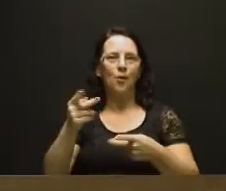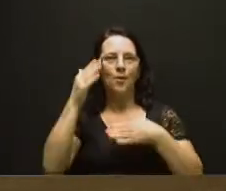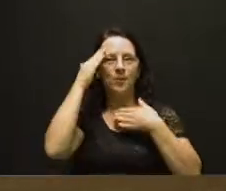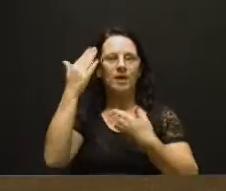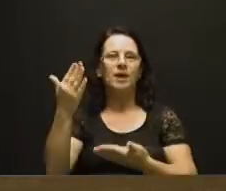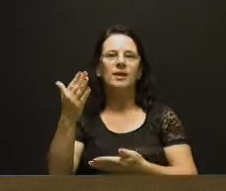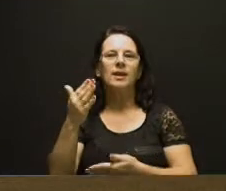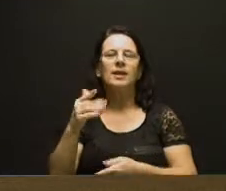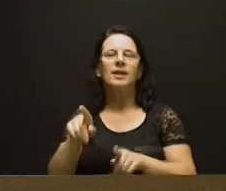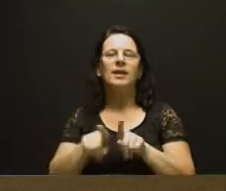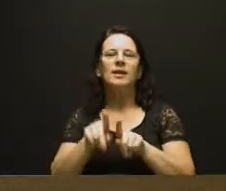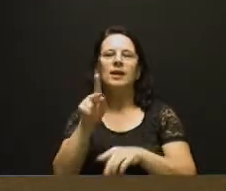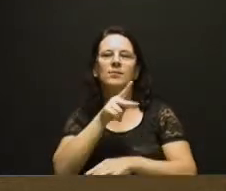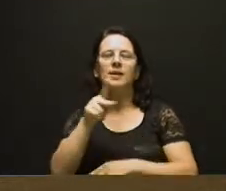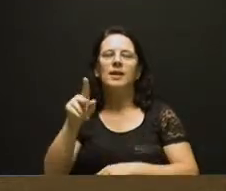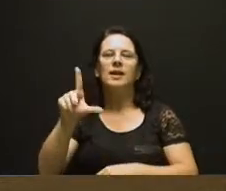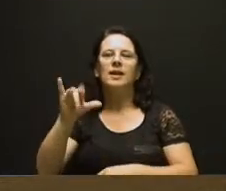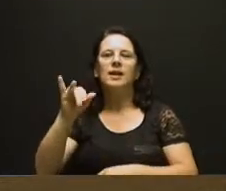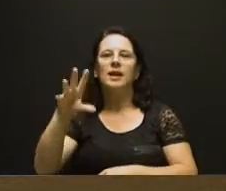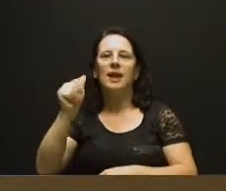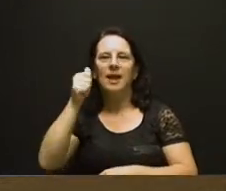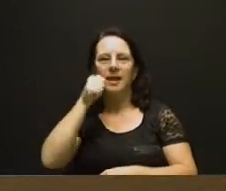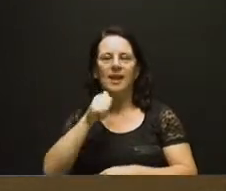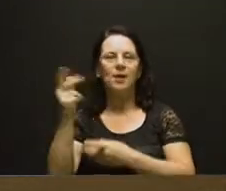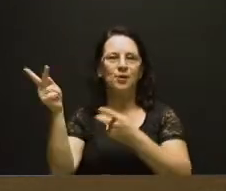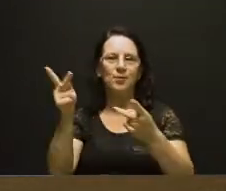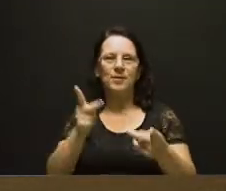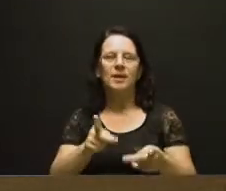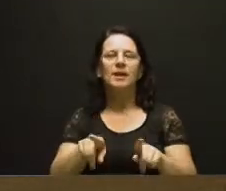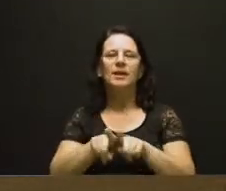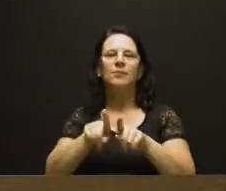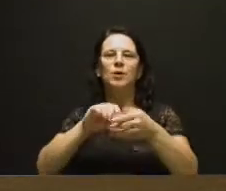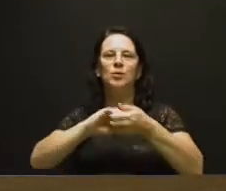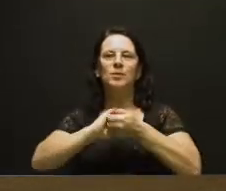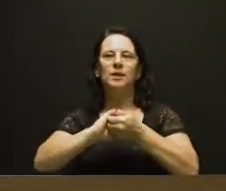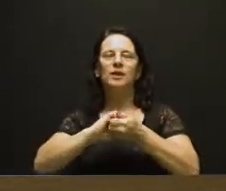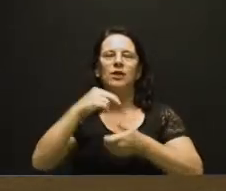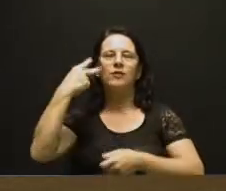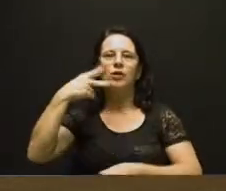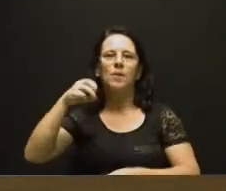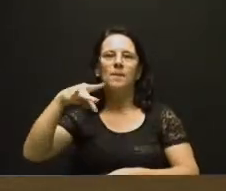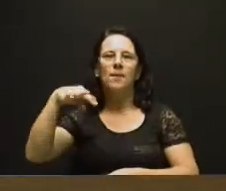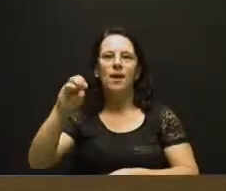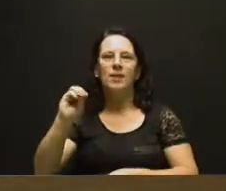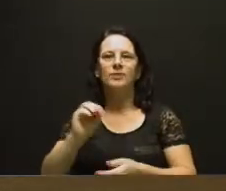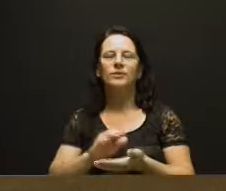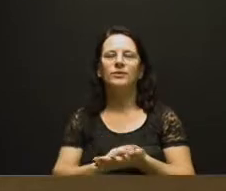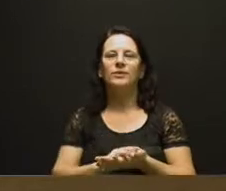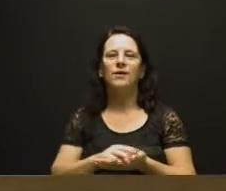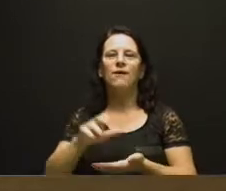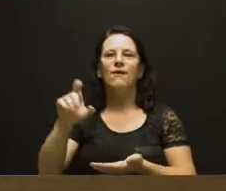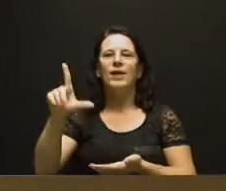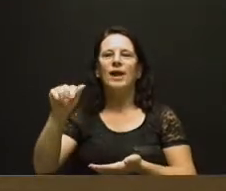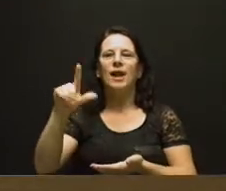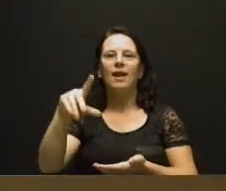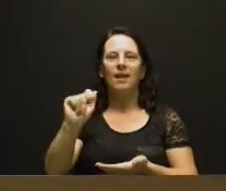pedagoga a doutora leila fará obrigado pela presença e cumprimentar também ouvirá do marcinho dólar